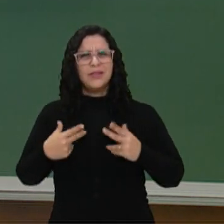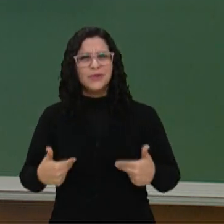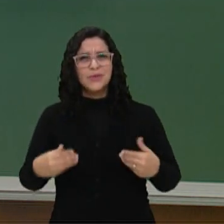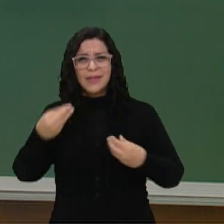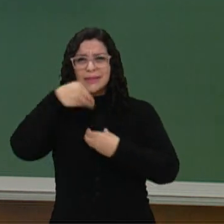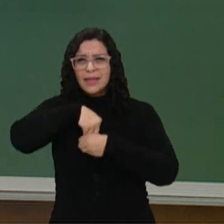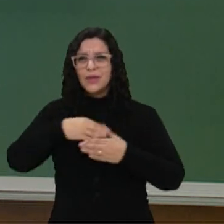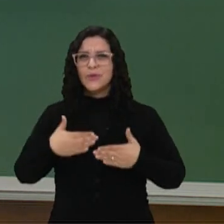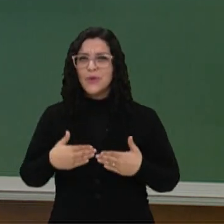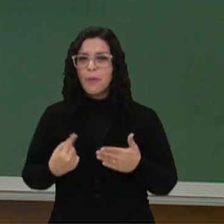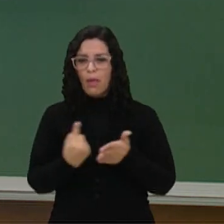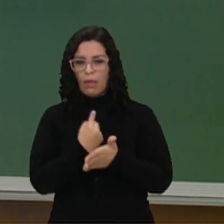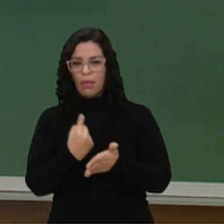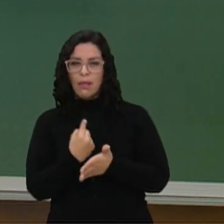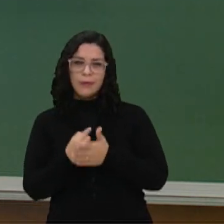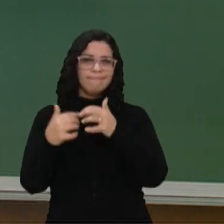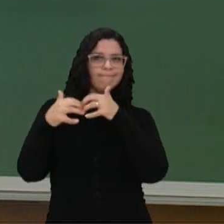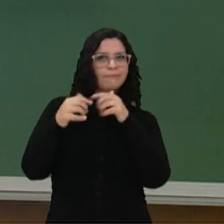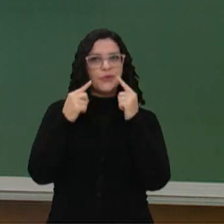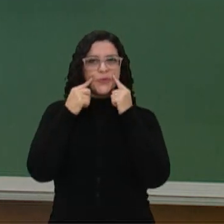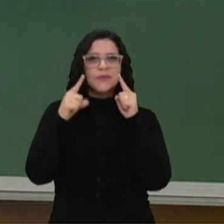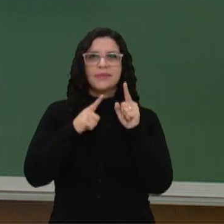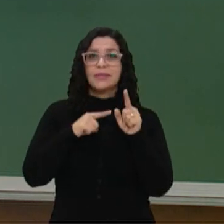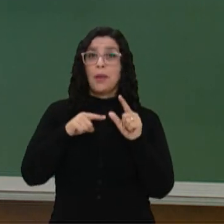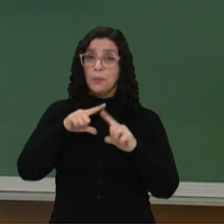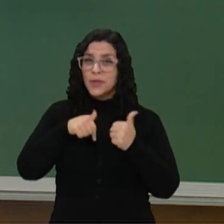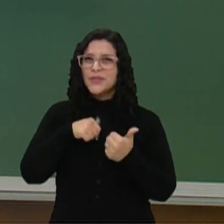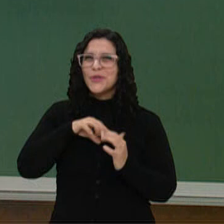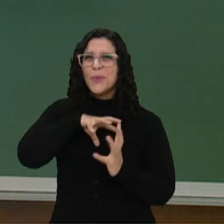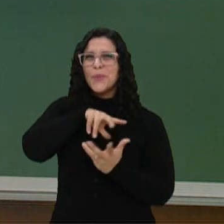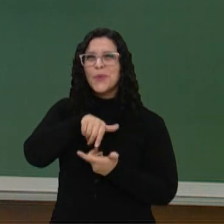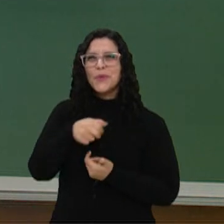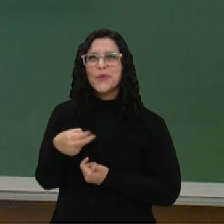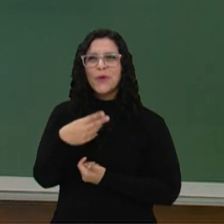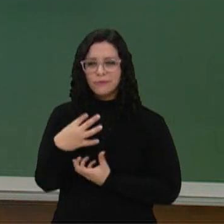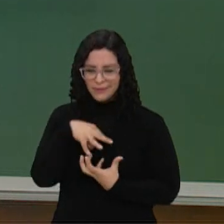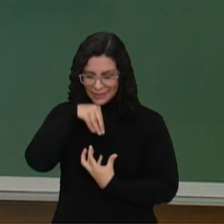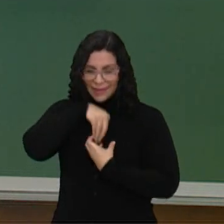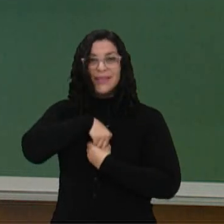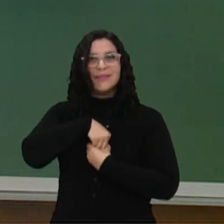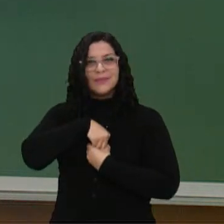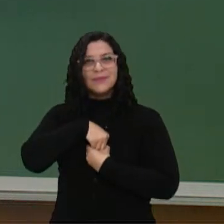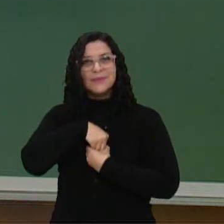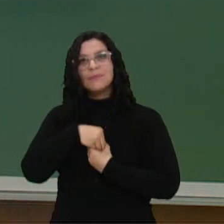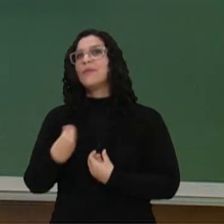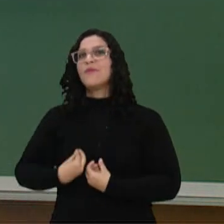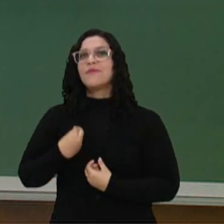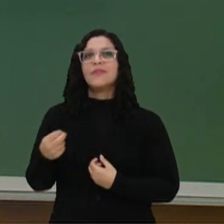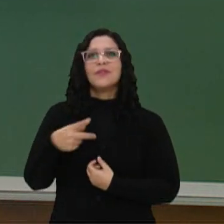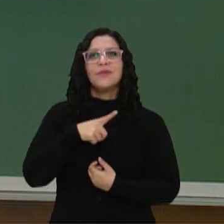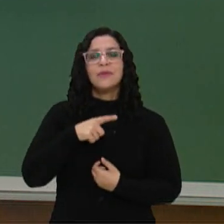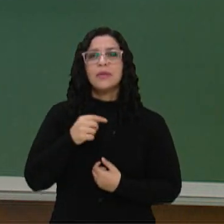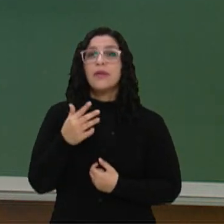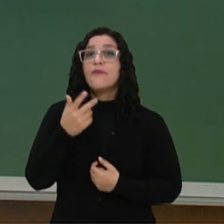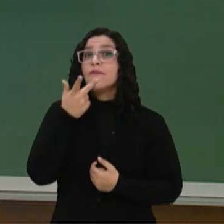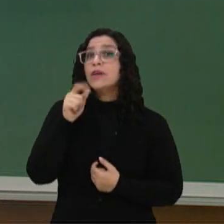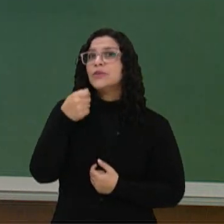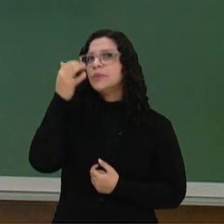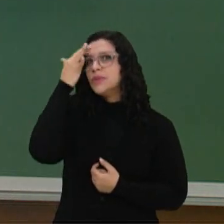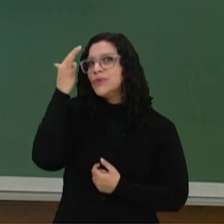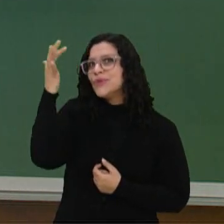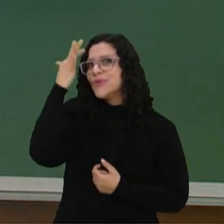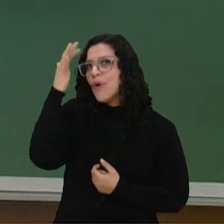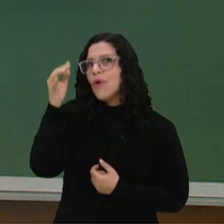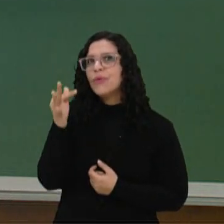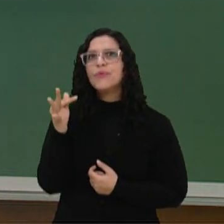de indagações, questionamentos. Então, é um mundo novo que ela traz aí. Ela fala também sobre a questão dos sonhos, das